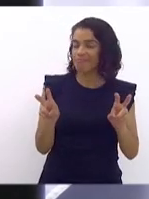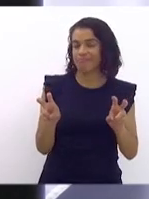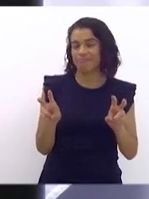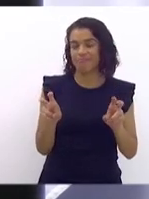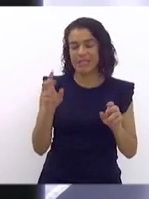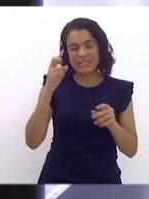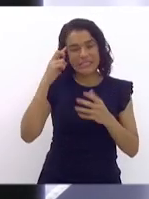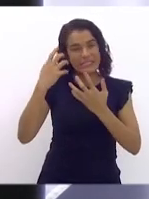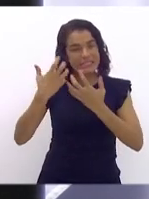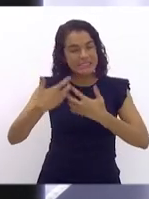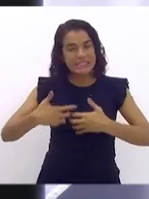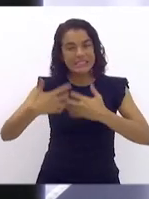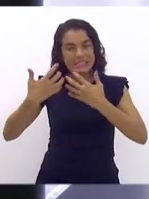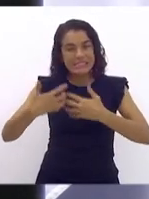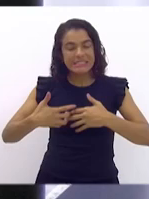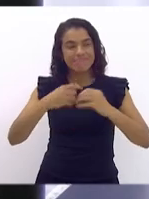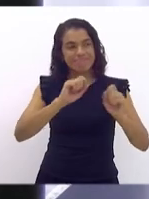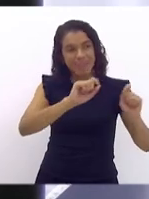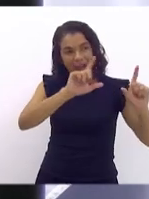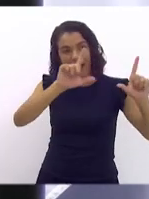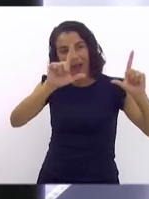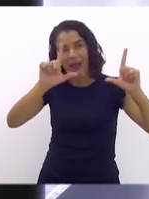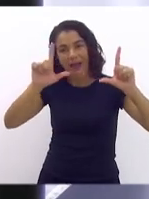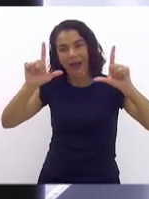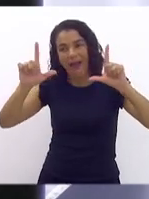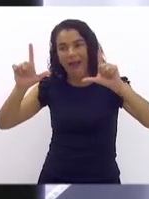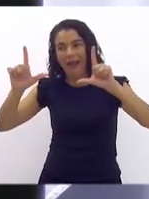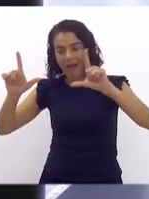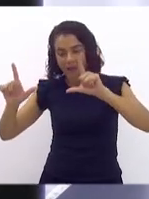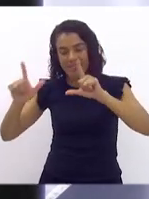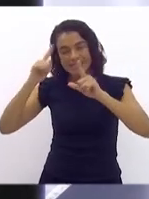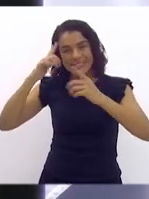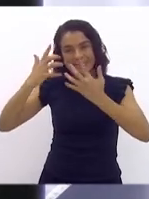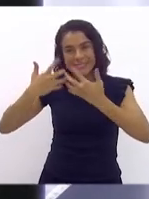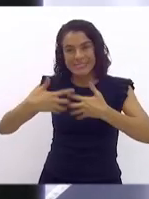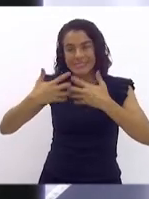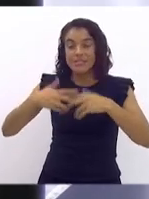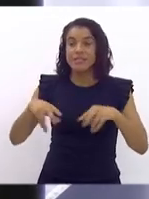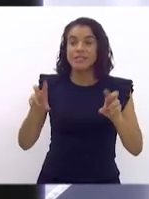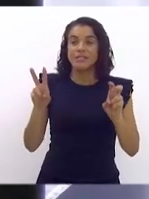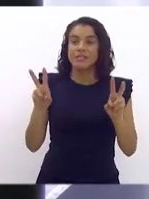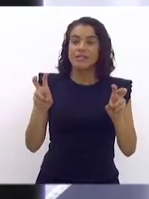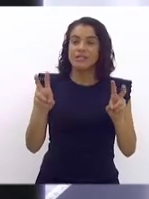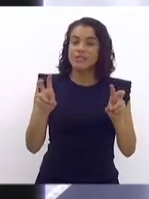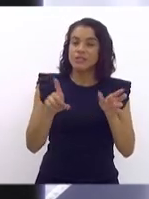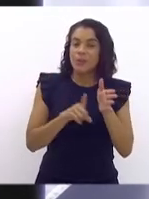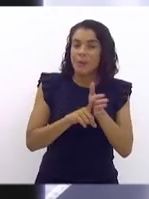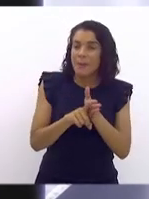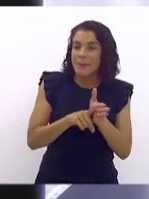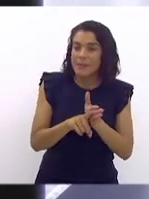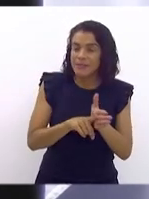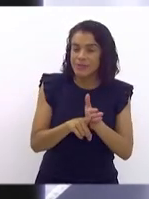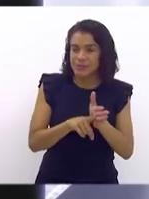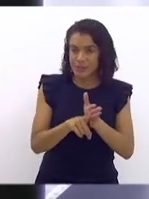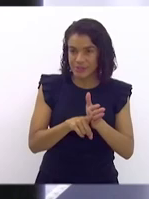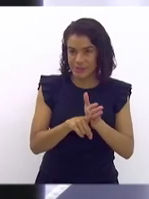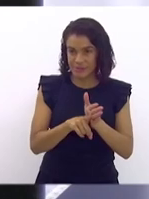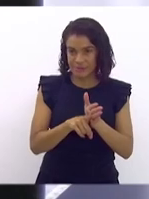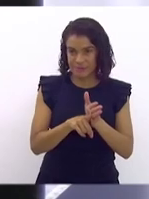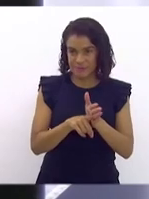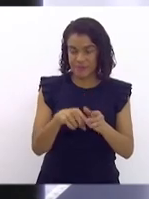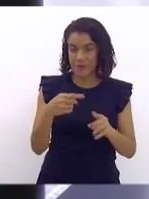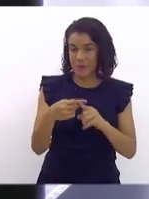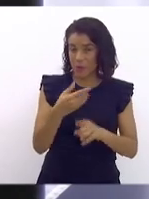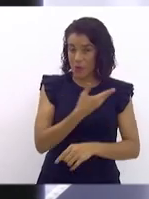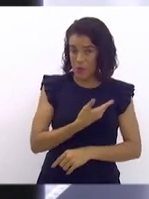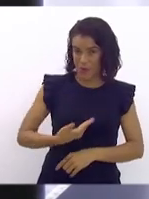nossa reflexão, à medida que a senhora apresentava o tema, é a questão dessa pesquisa, porque o